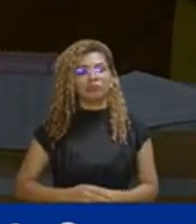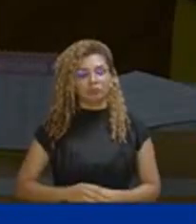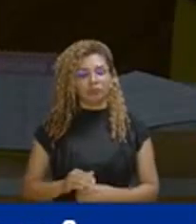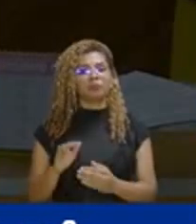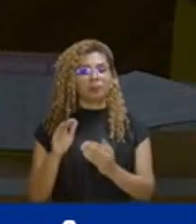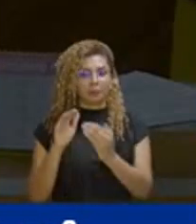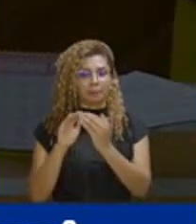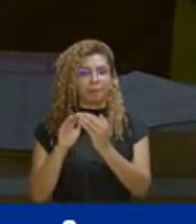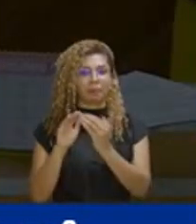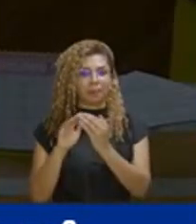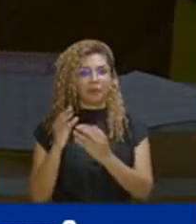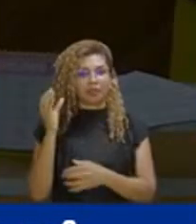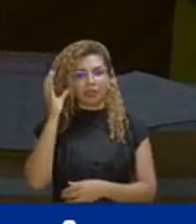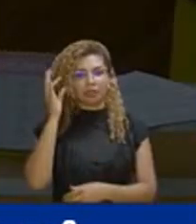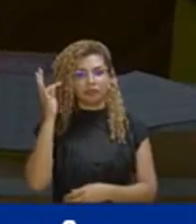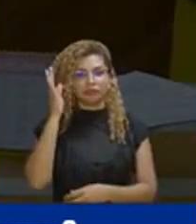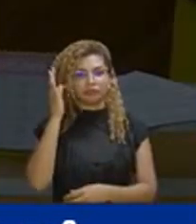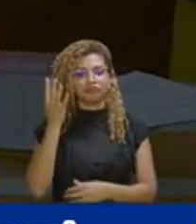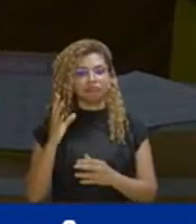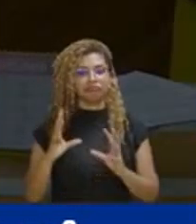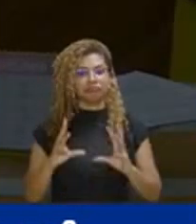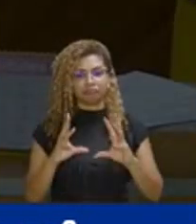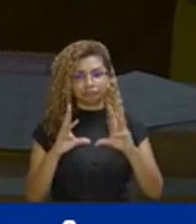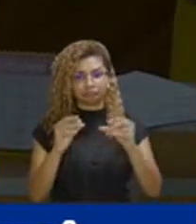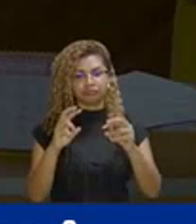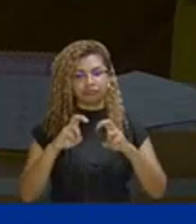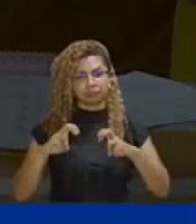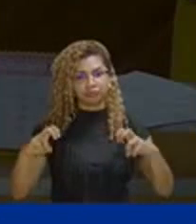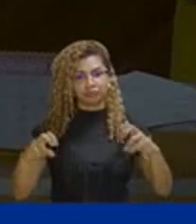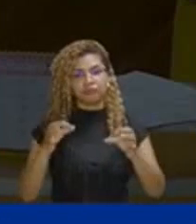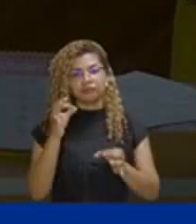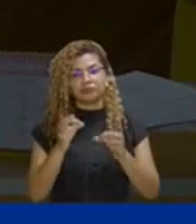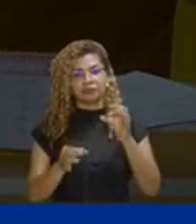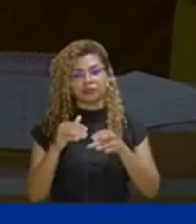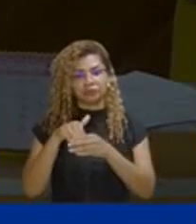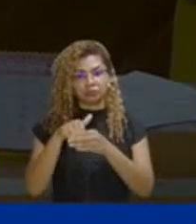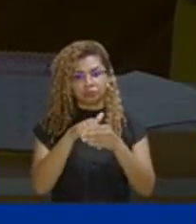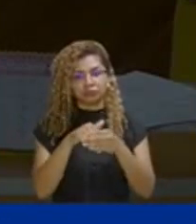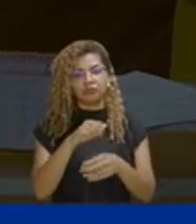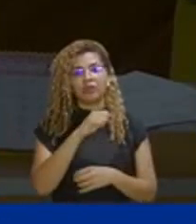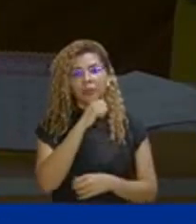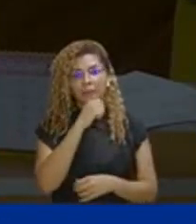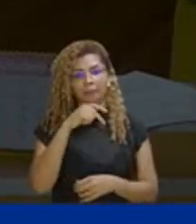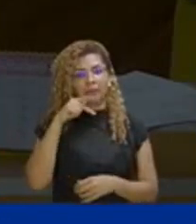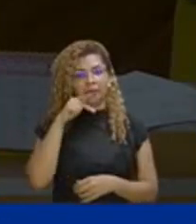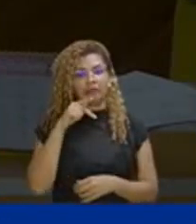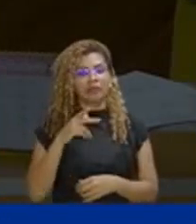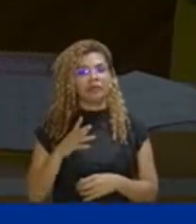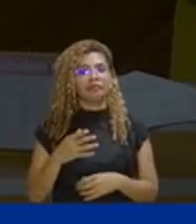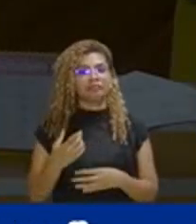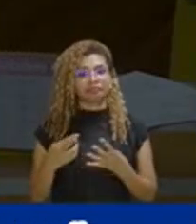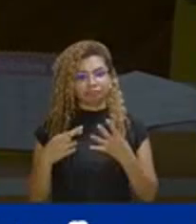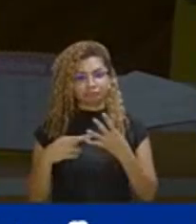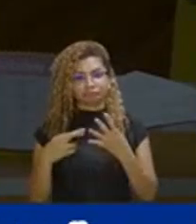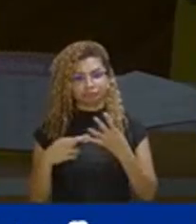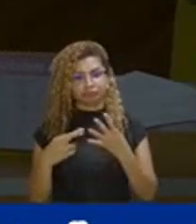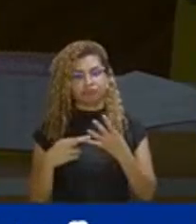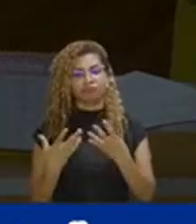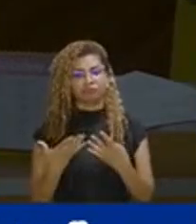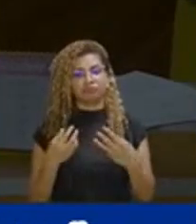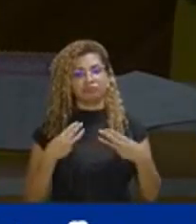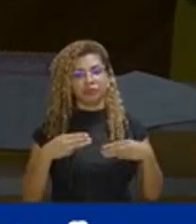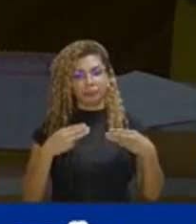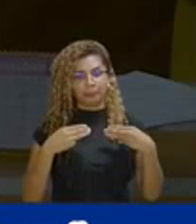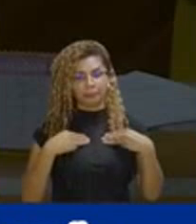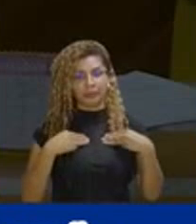Igualmente, senhor presidente. Decisão. O Tribunal Regional Eleitoral do Amapá, por unanimidade, conheceu o recurso no mérito, negou-lhe provimentos, termo voto do juiz